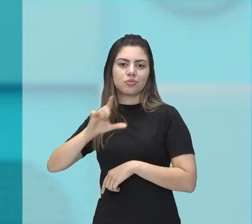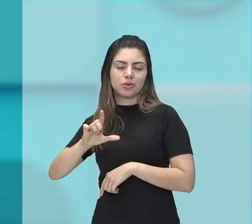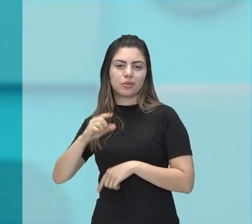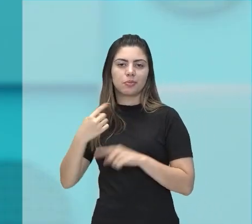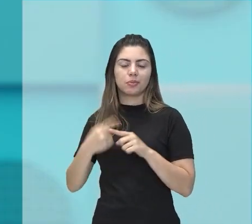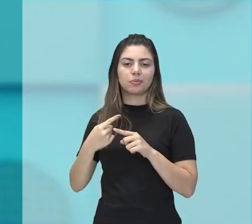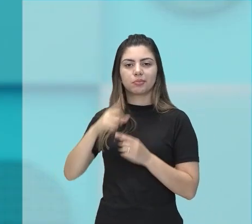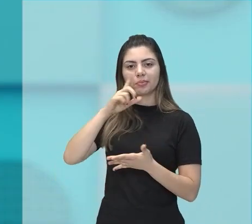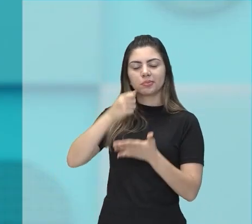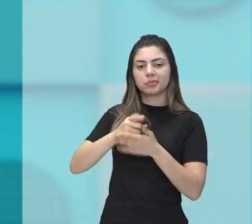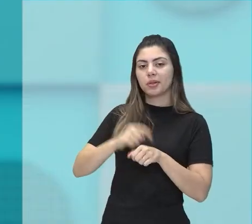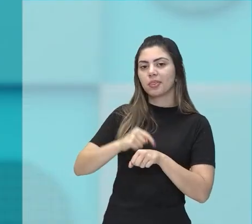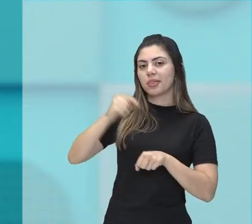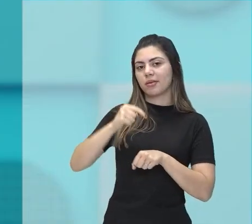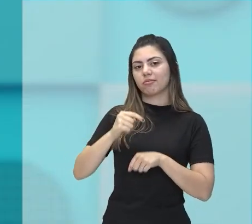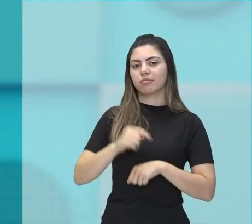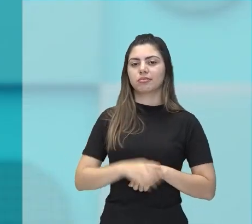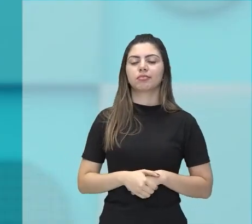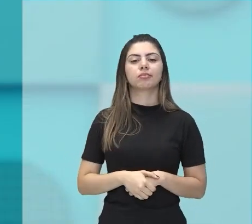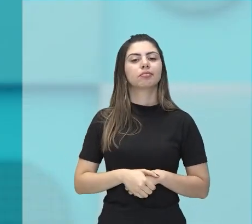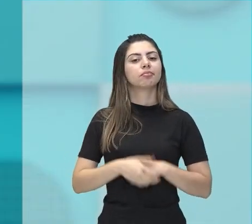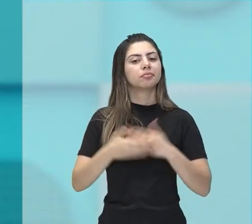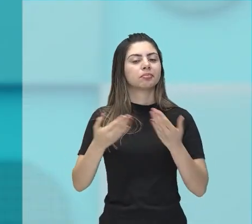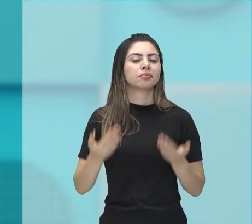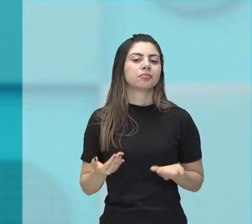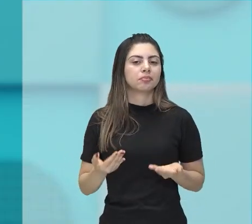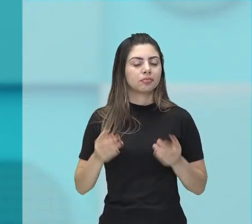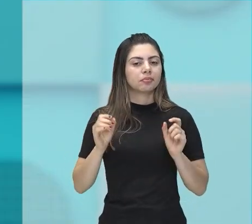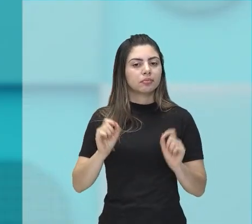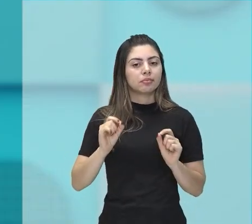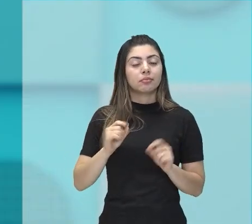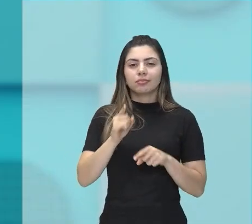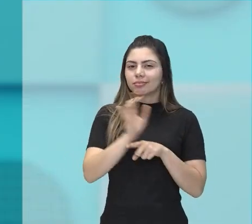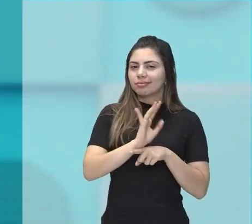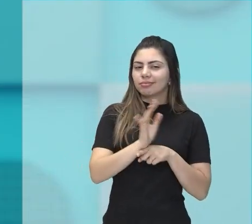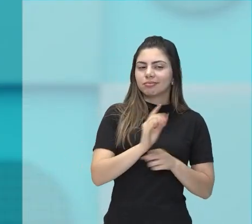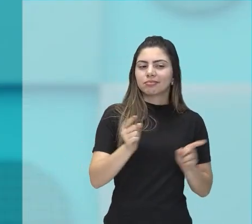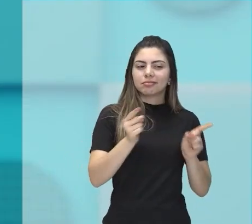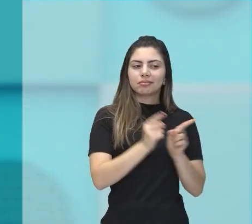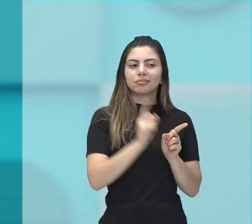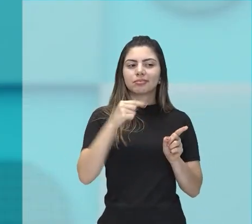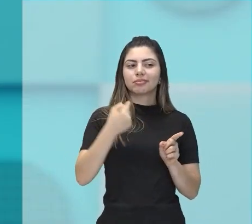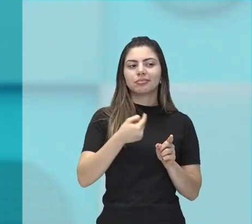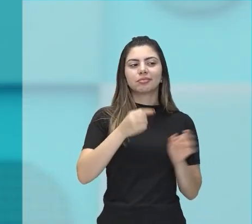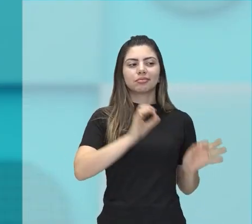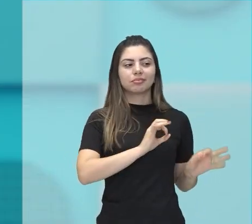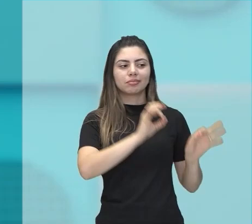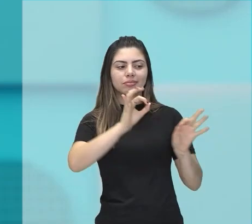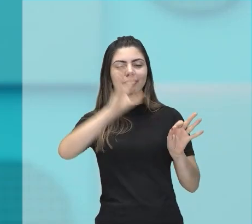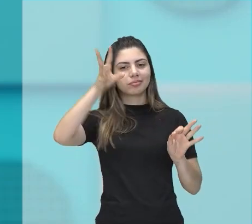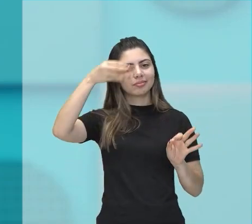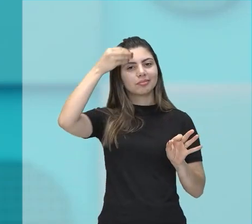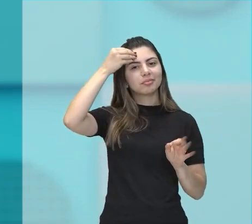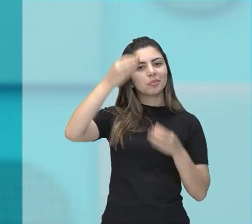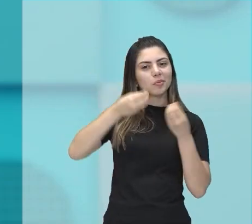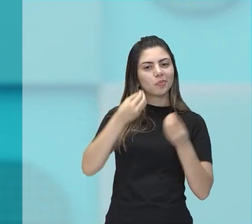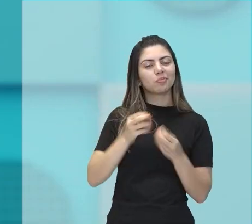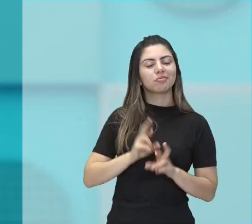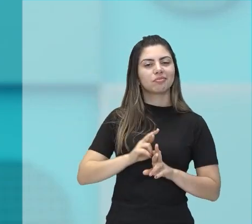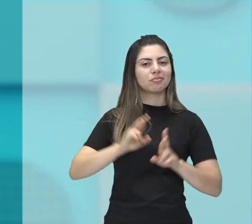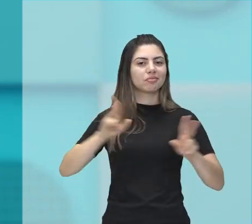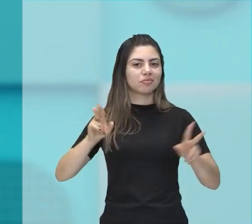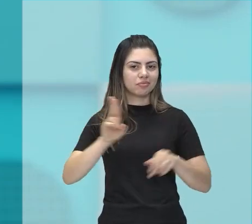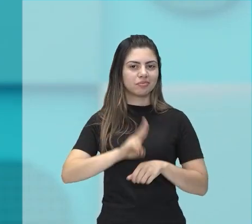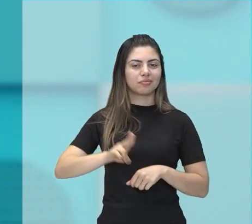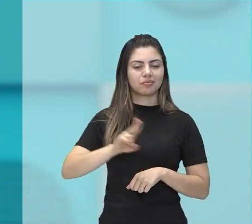baseado naquilo que eu estava vendo. Então, esse vídeo foi para a gente rever, né, memorizar aí a diferença de uso.